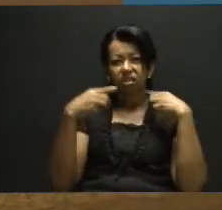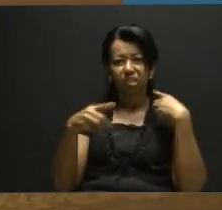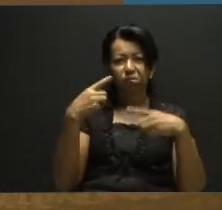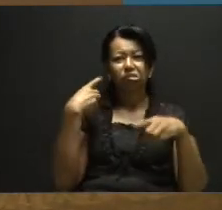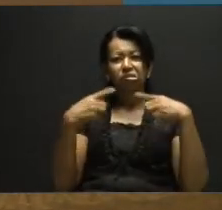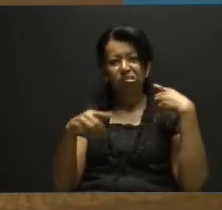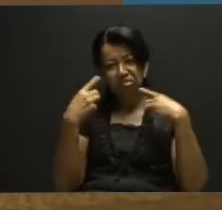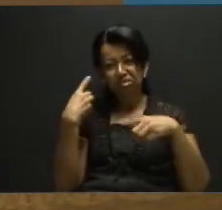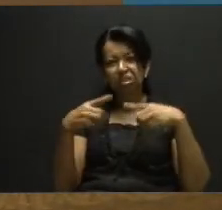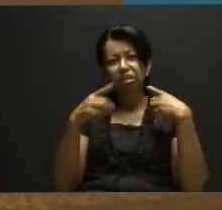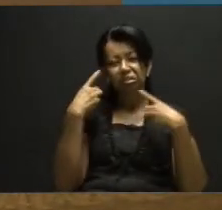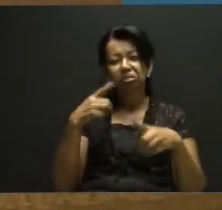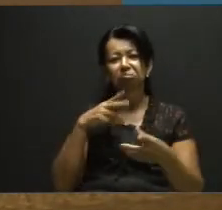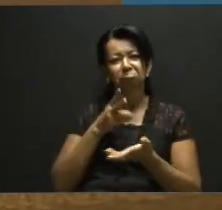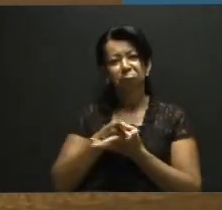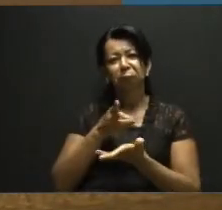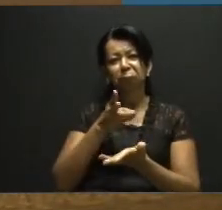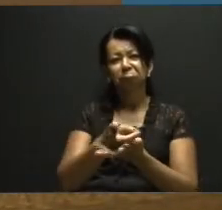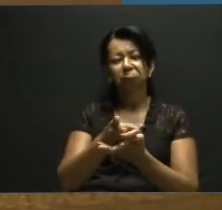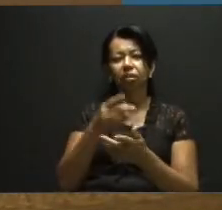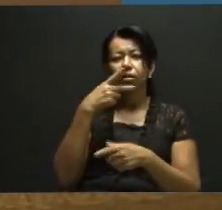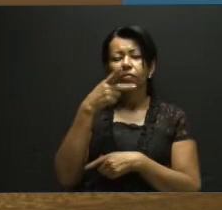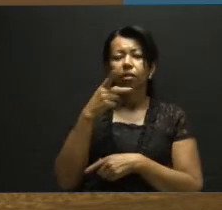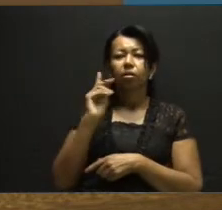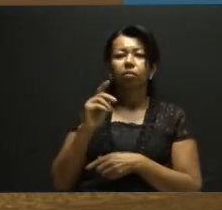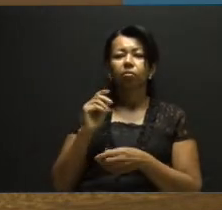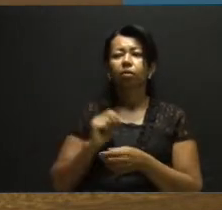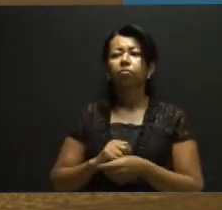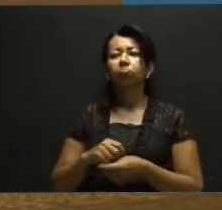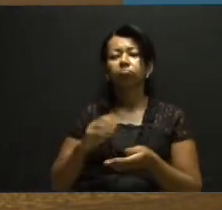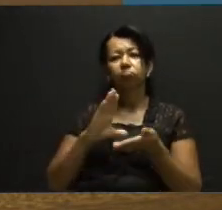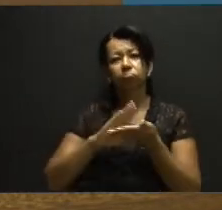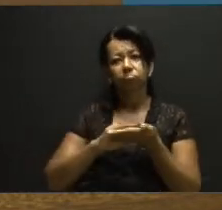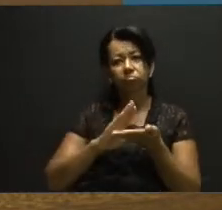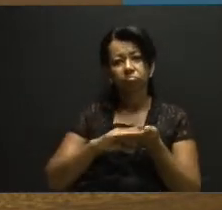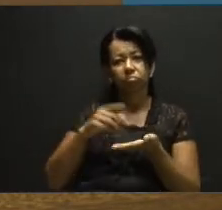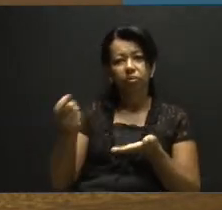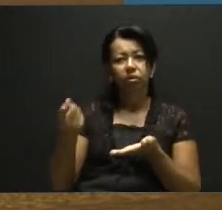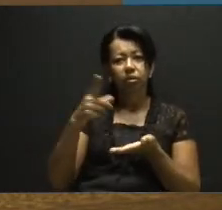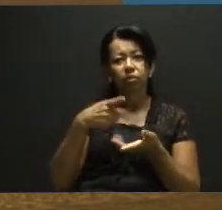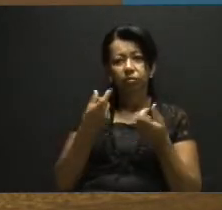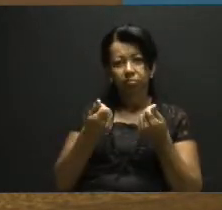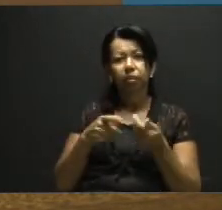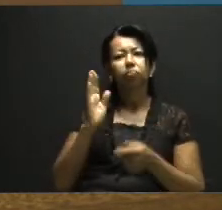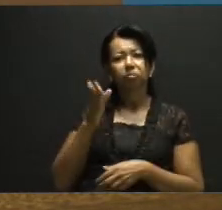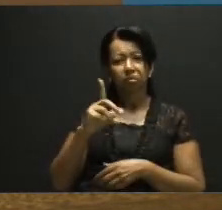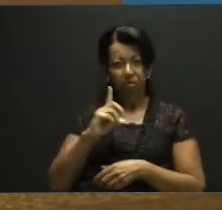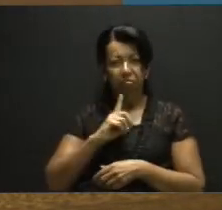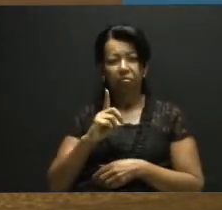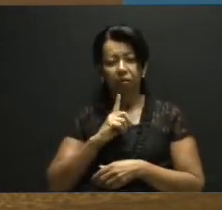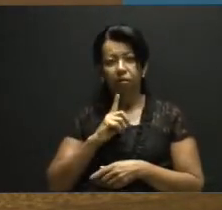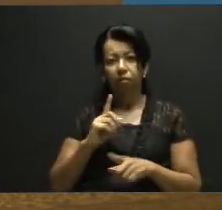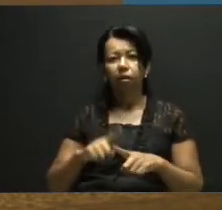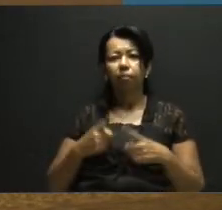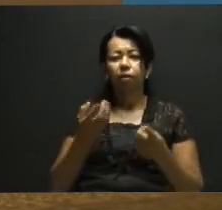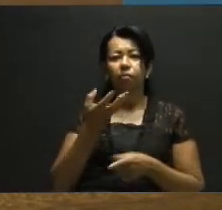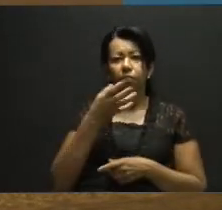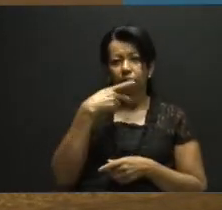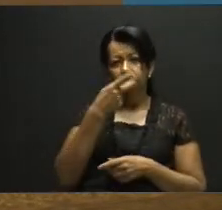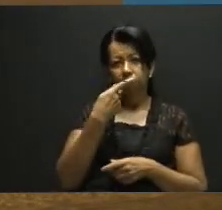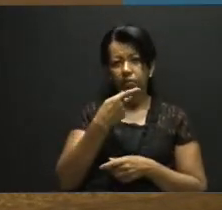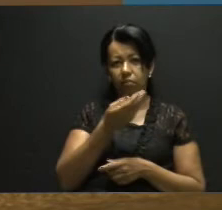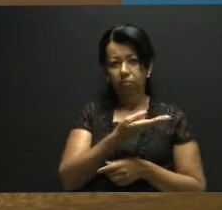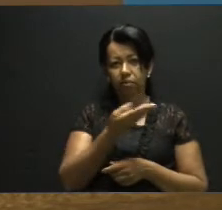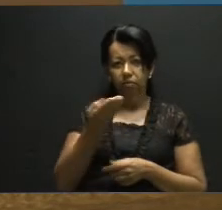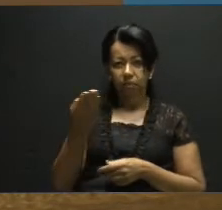mas eu vou falar que é chata de registo e prestar-lhe o município falando ali mas eu quero falar para vocês aqui